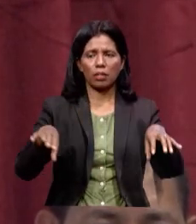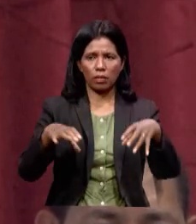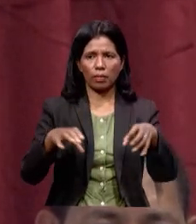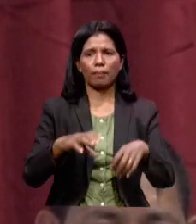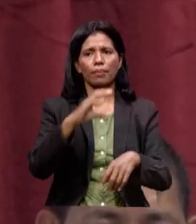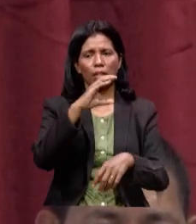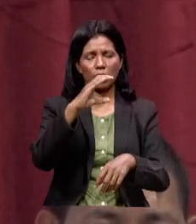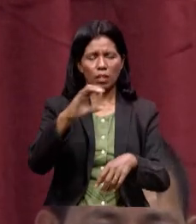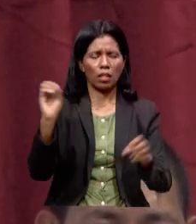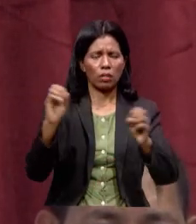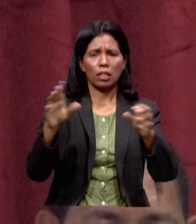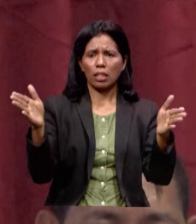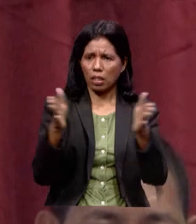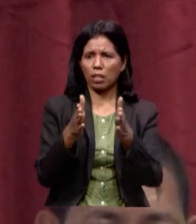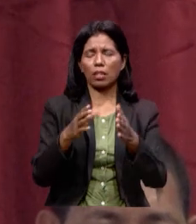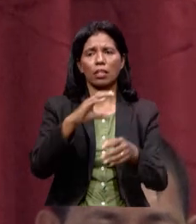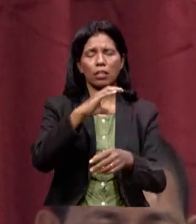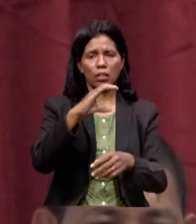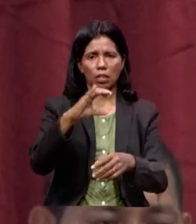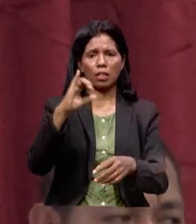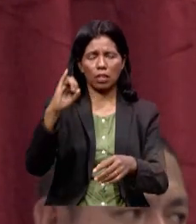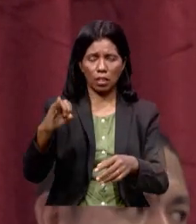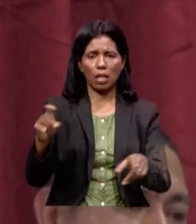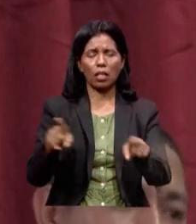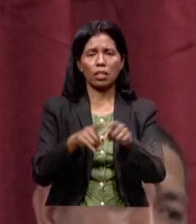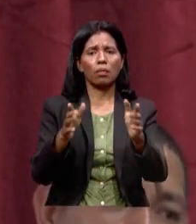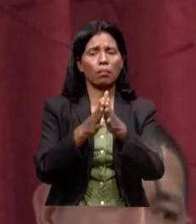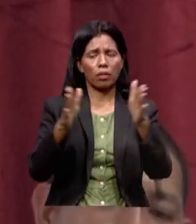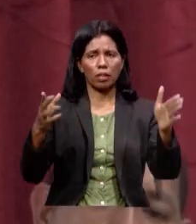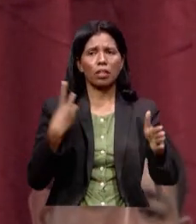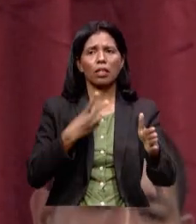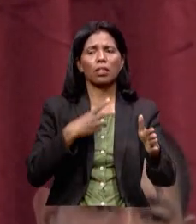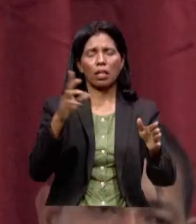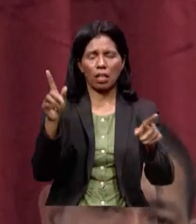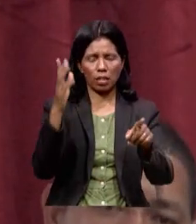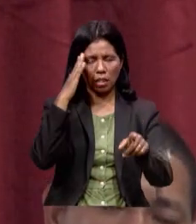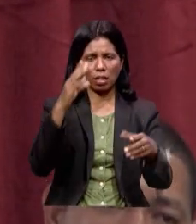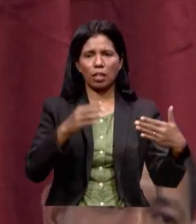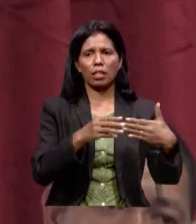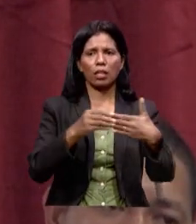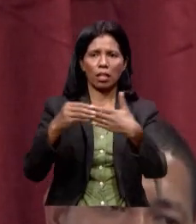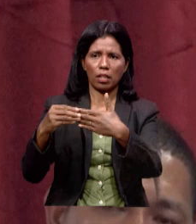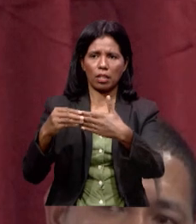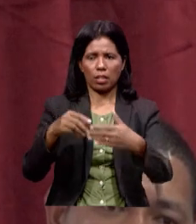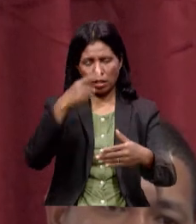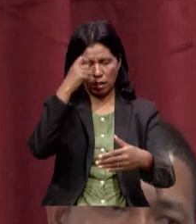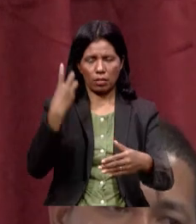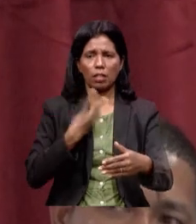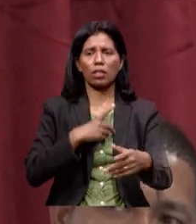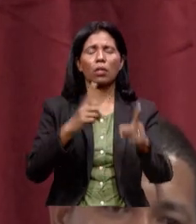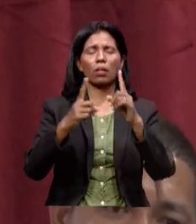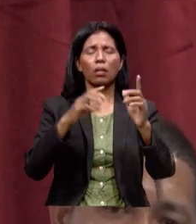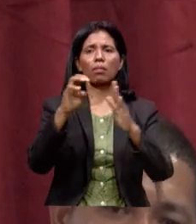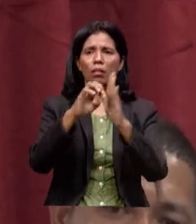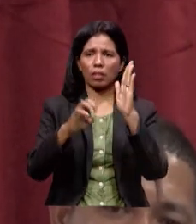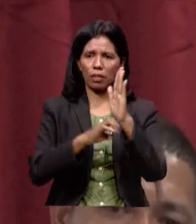los botikuan sesi buat bawa tidak akhir kita tena organisasi dia tapi kita kuliah kono pak satu kita kuliah